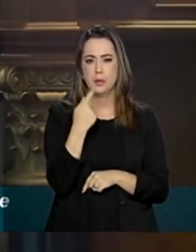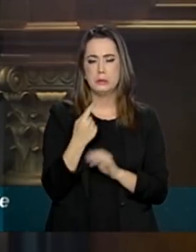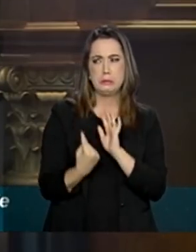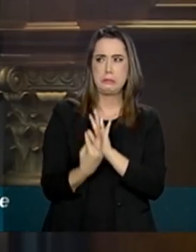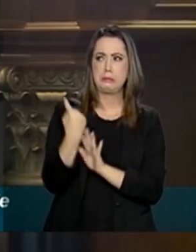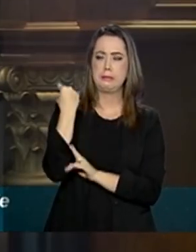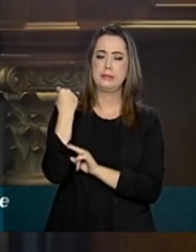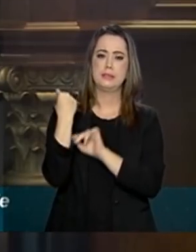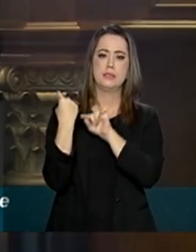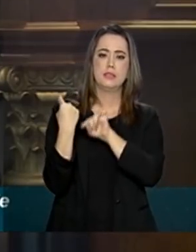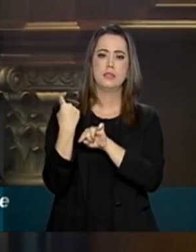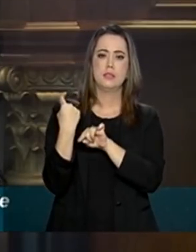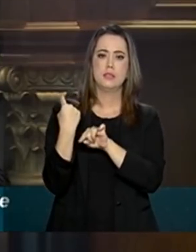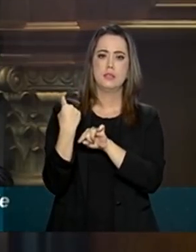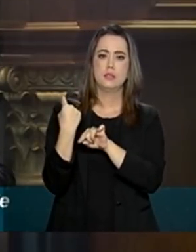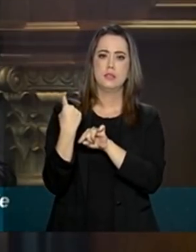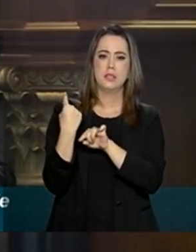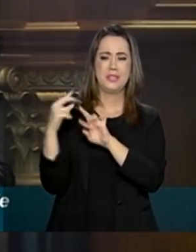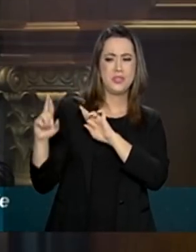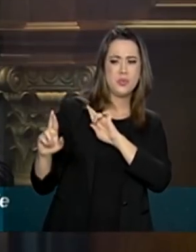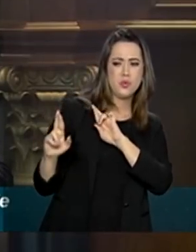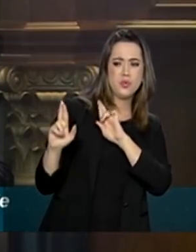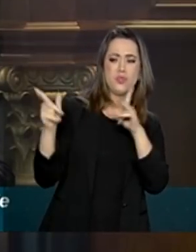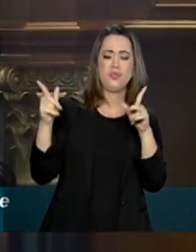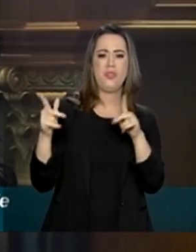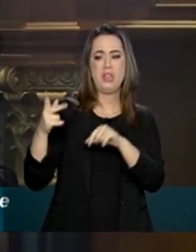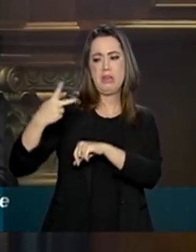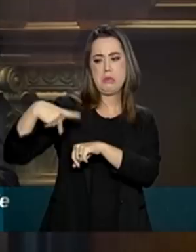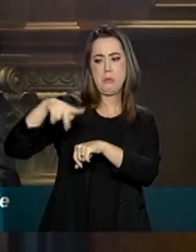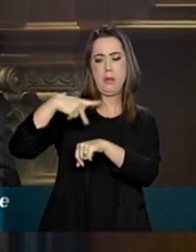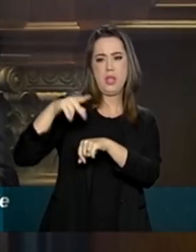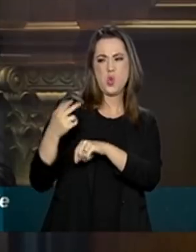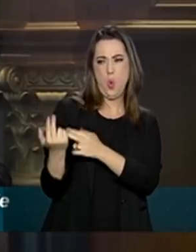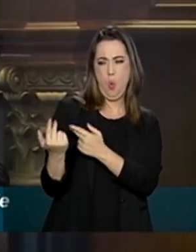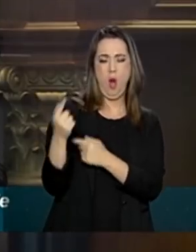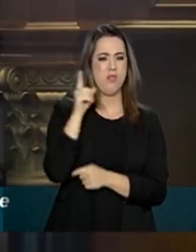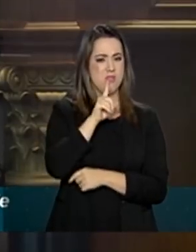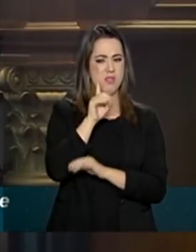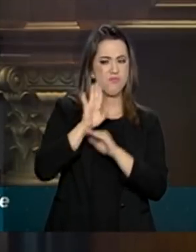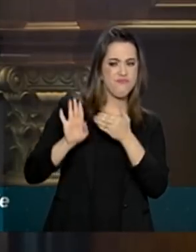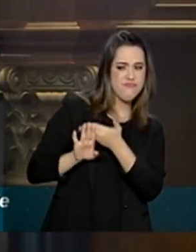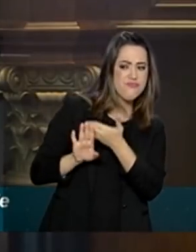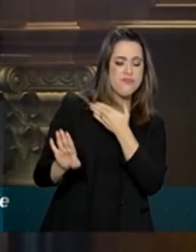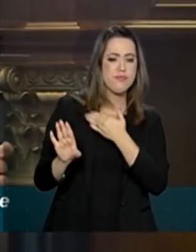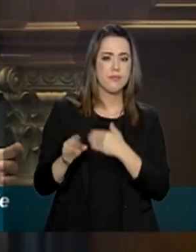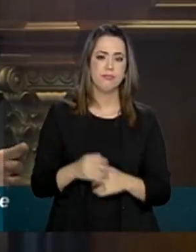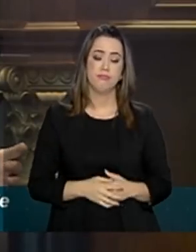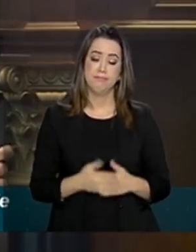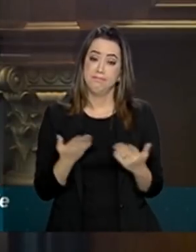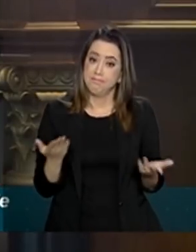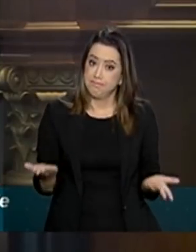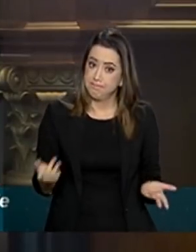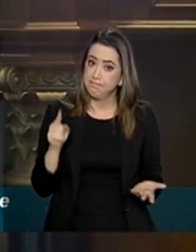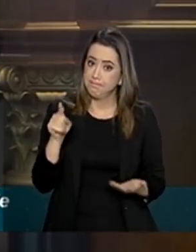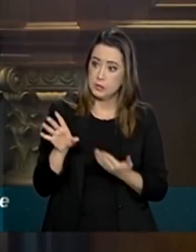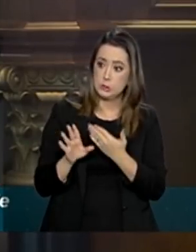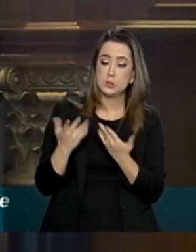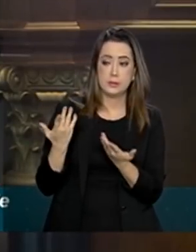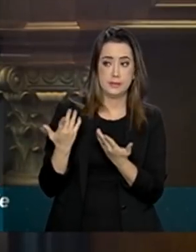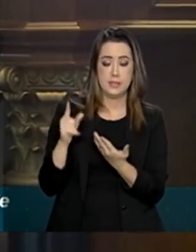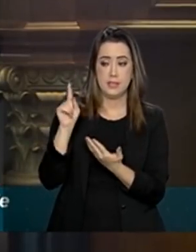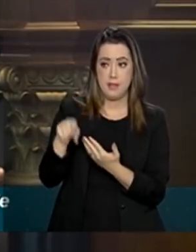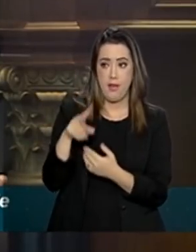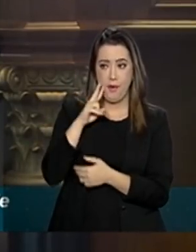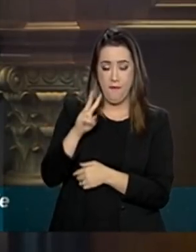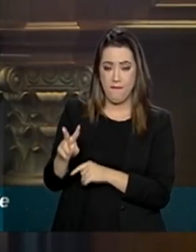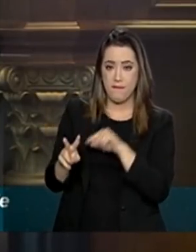pouco era de antagonismo a países como os Estados Unidos. Os senhores eram tratados